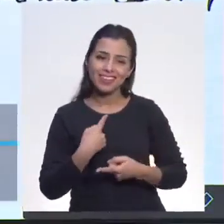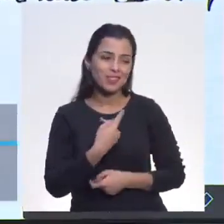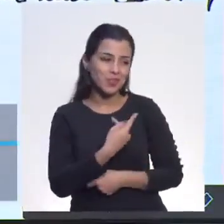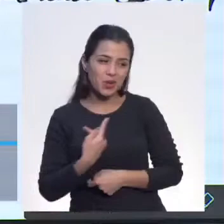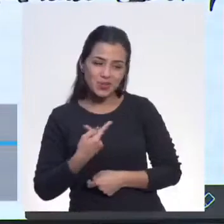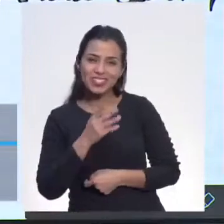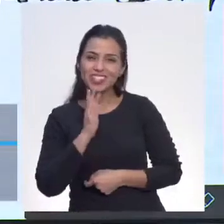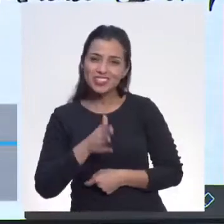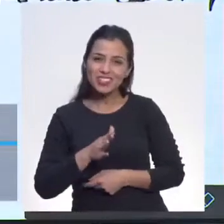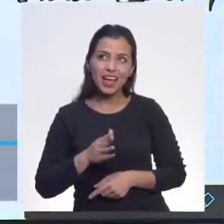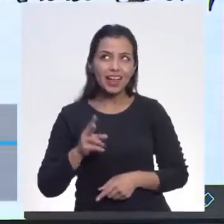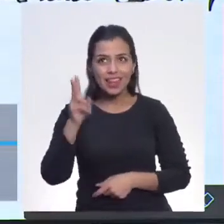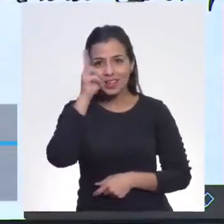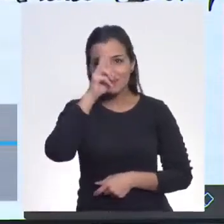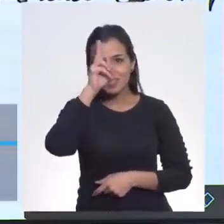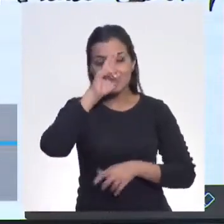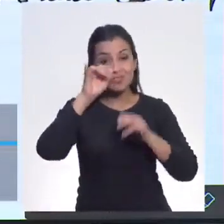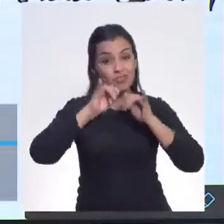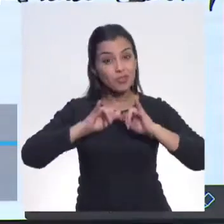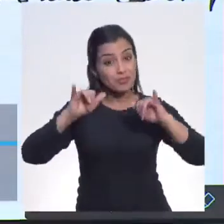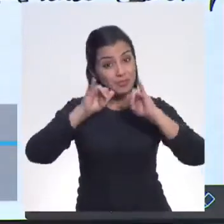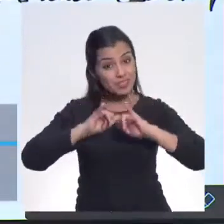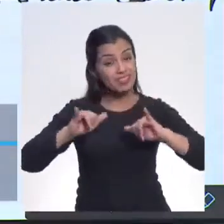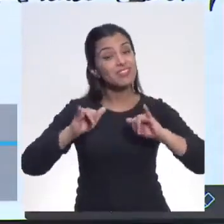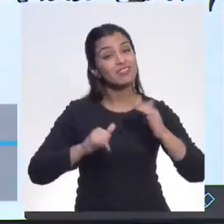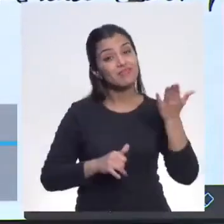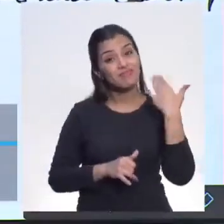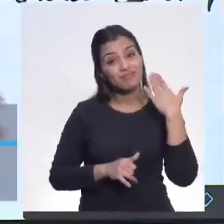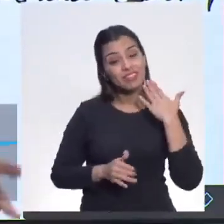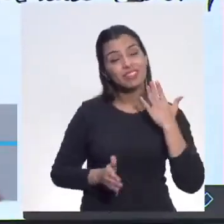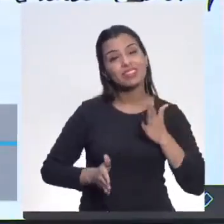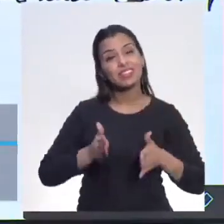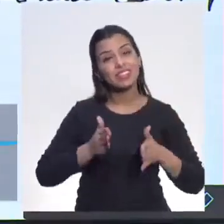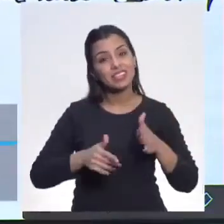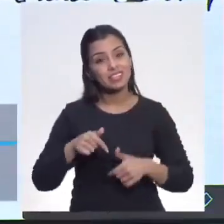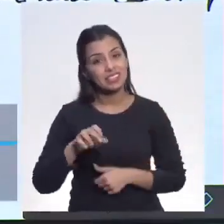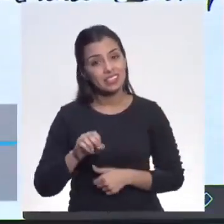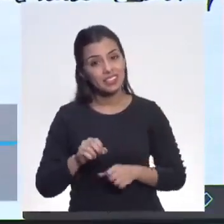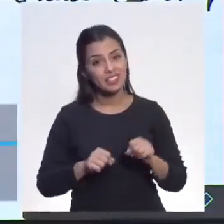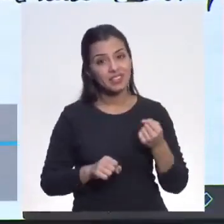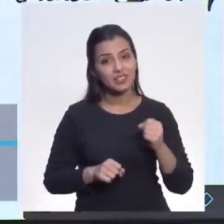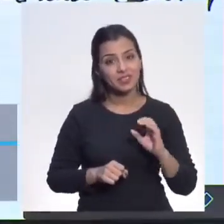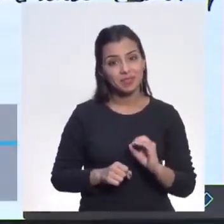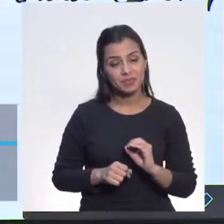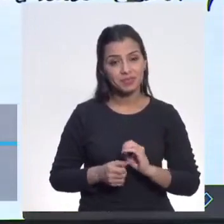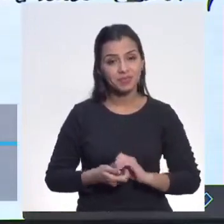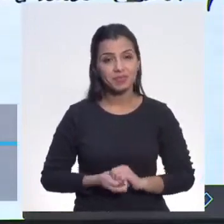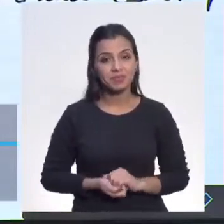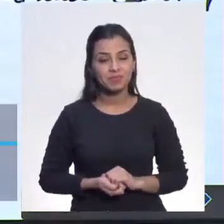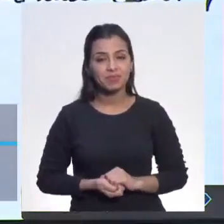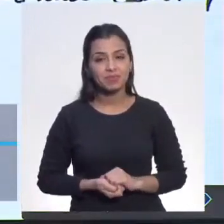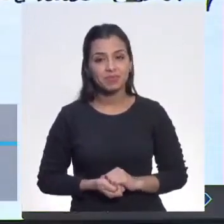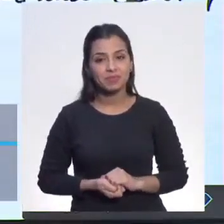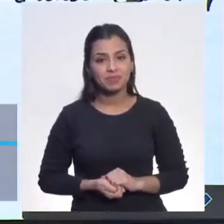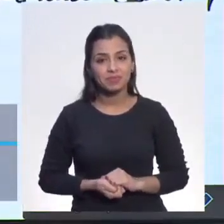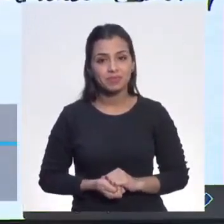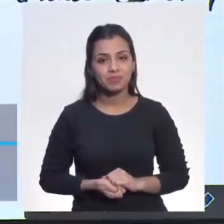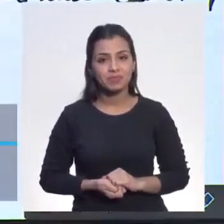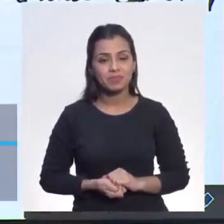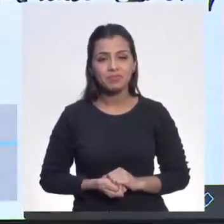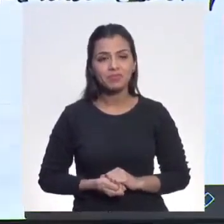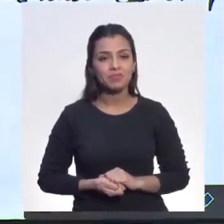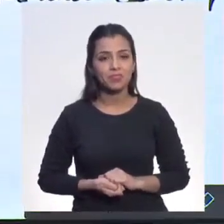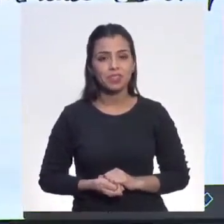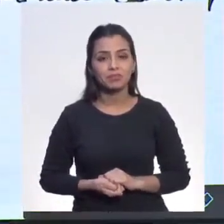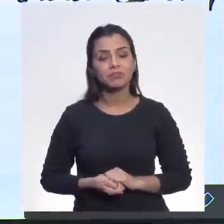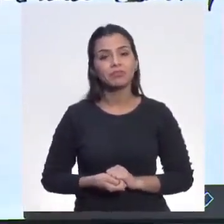de comerciais de jingles, né? Lá da década de 70 e 80. Tá bom? Vamos lá. Quais